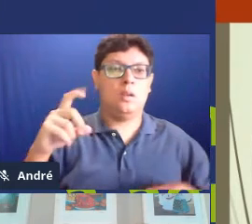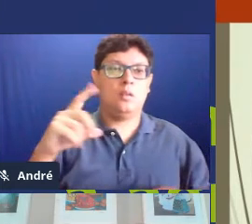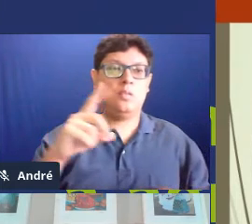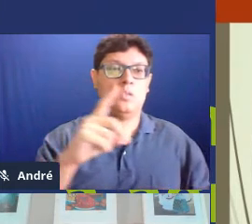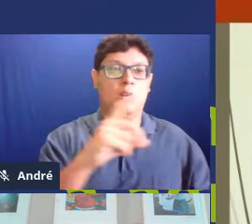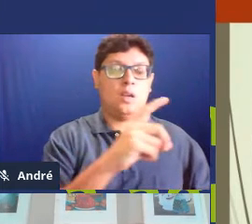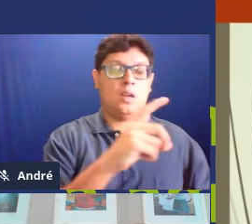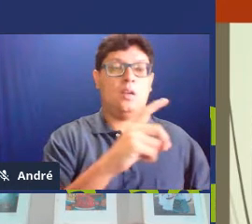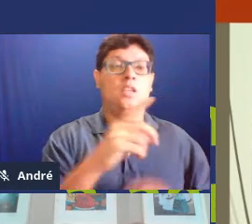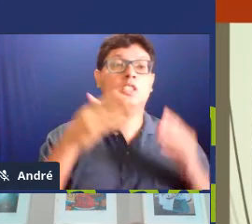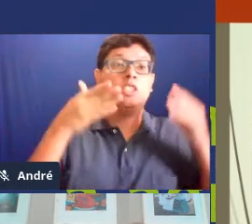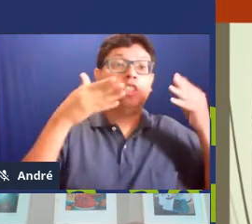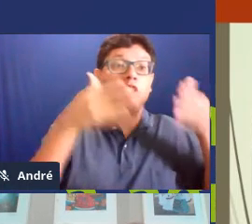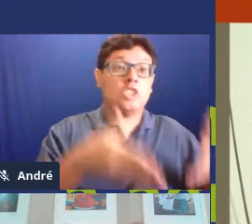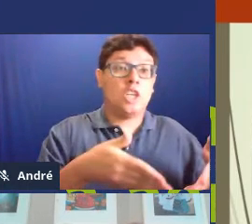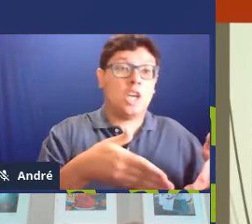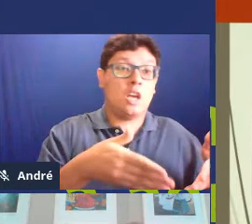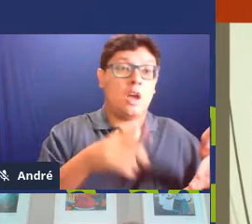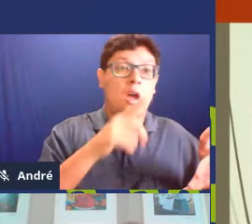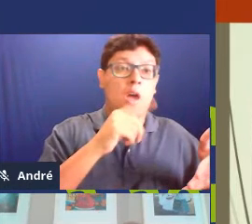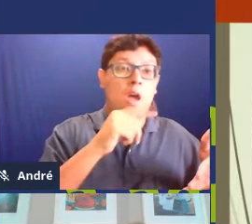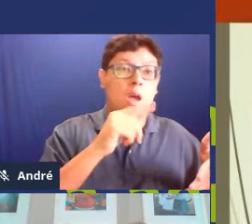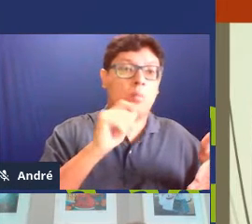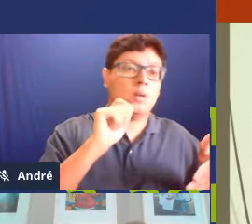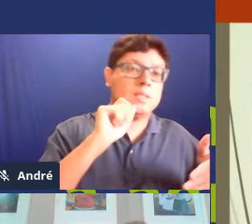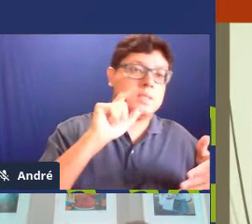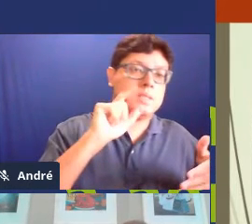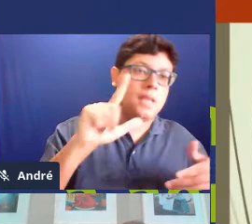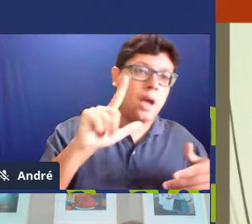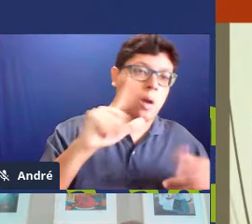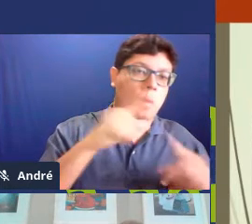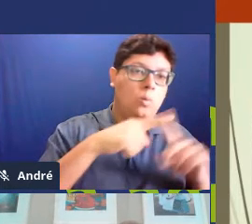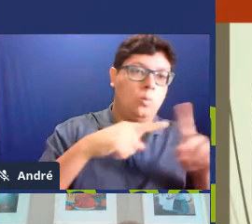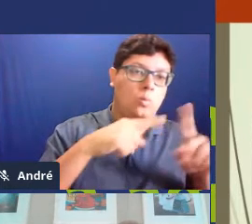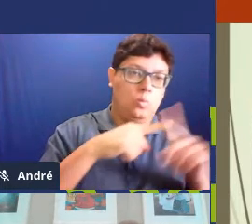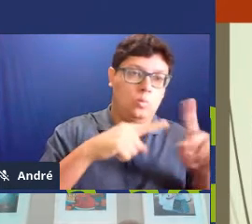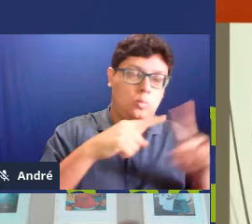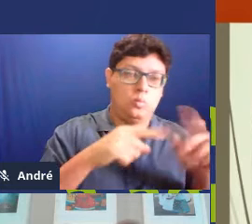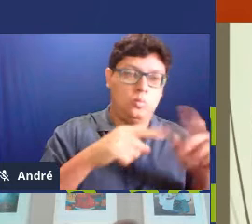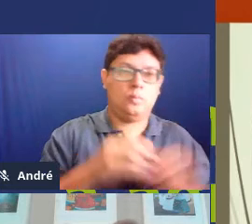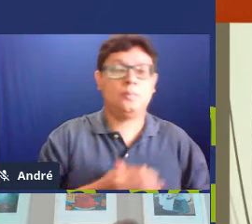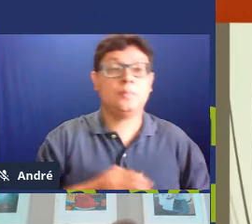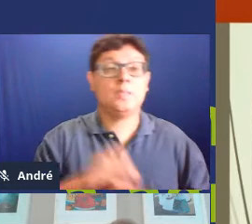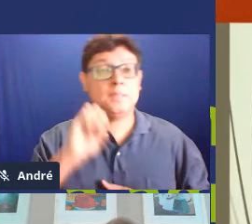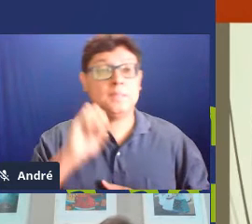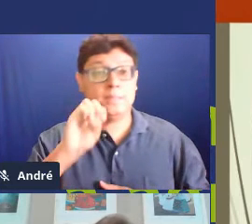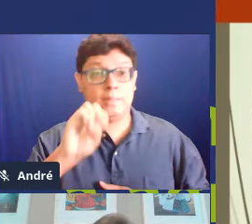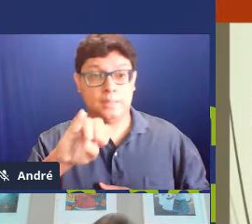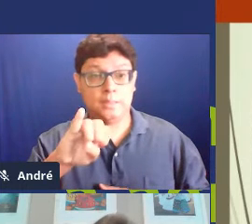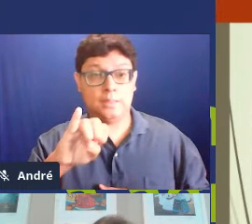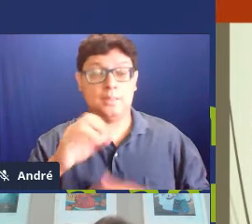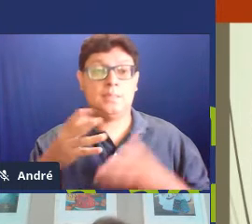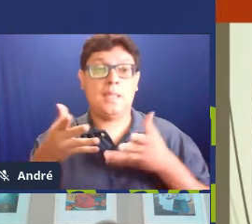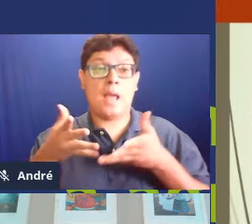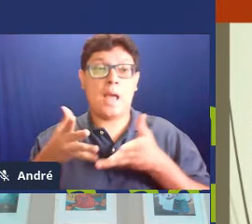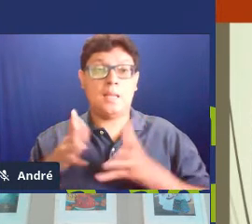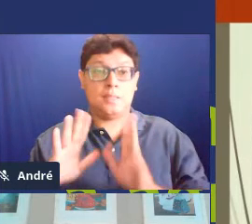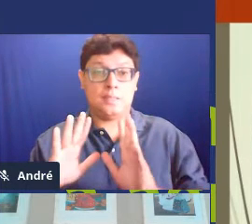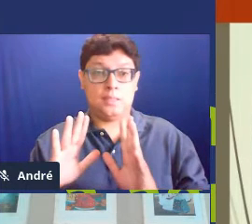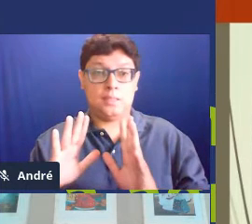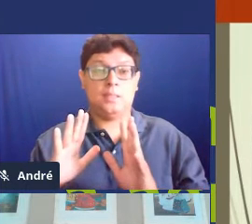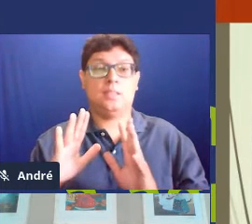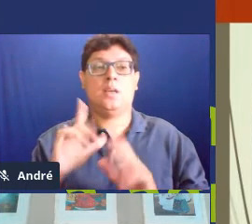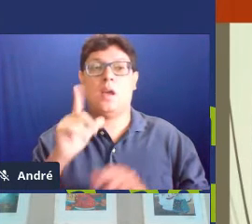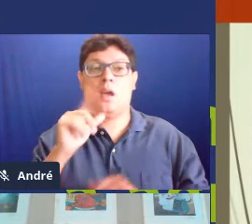tem problema. Ela tem cerca de 10 dias para chegar. Se ela mudar para o estágio 2 e ainda não